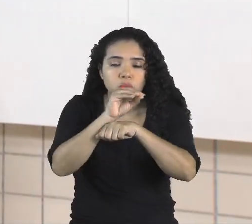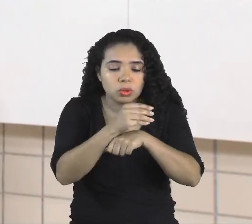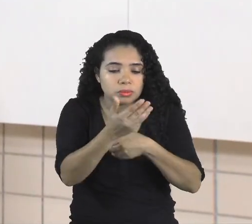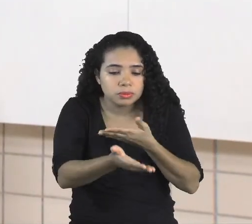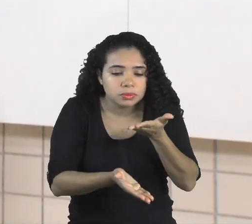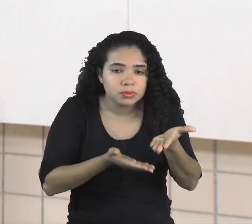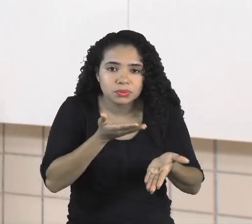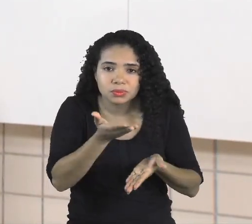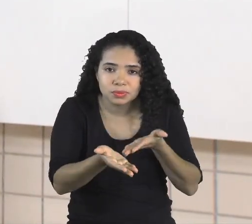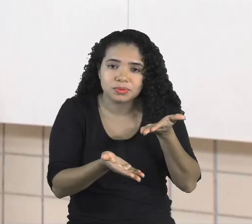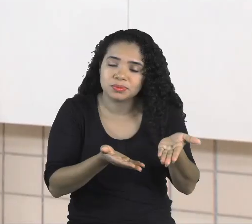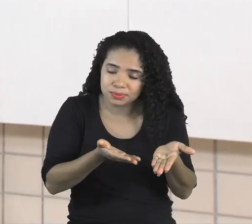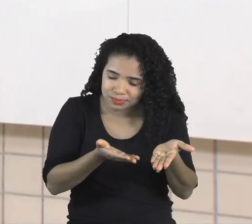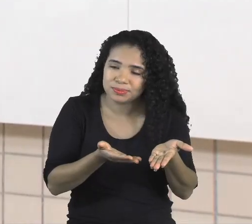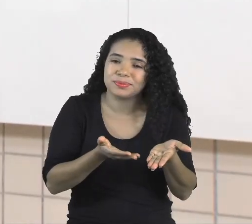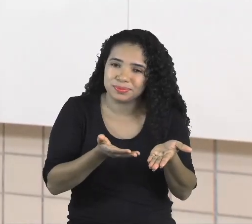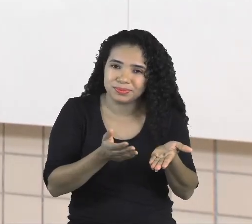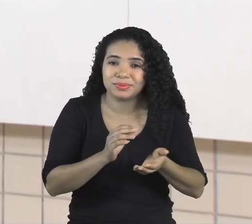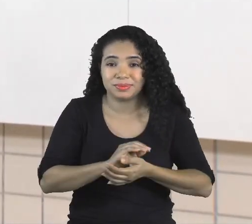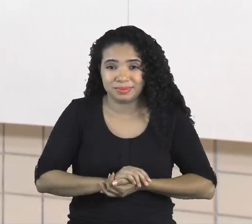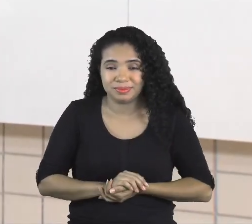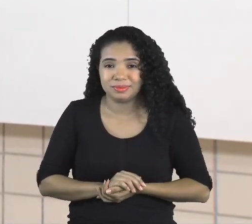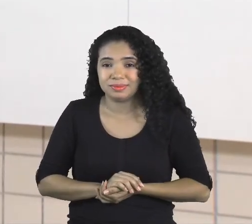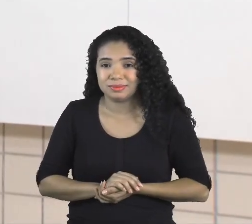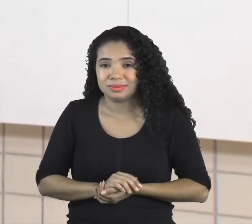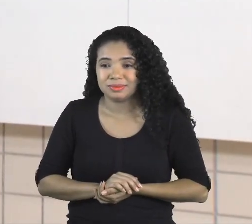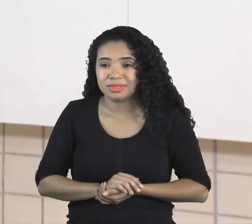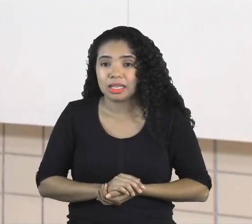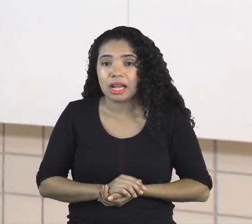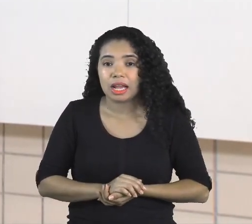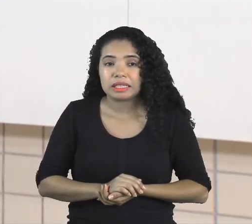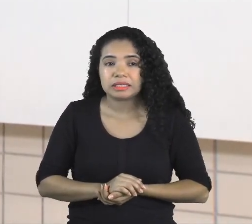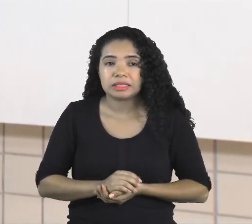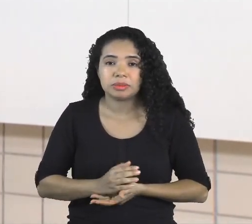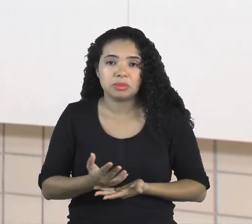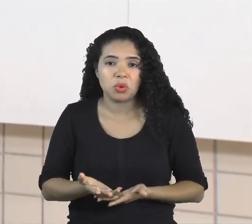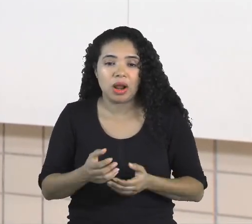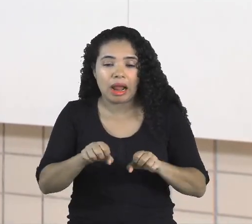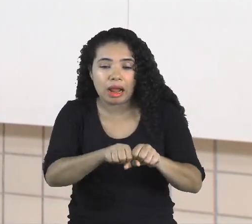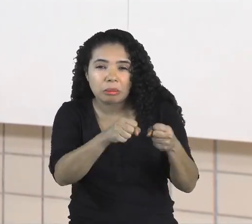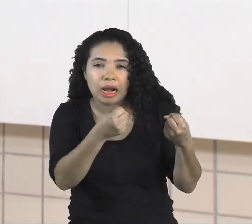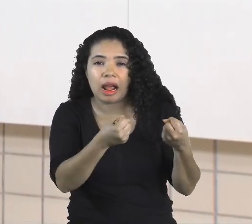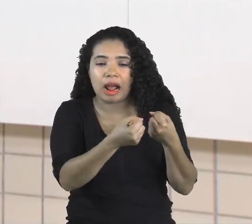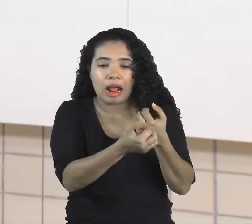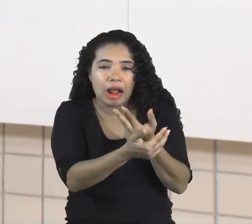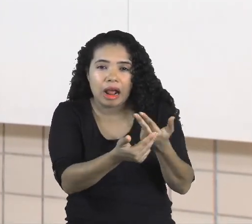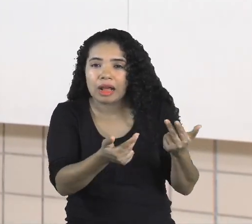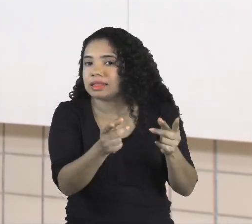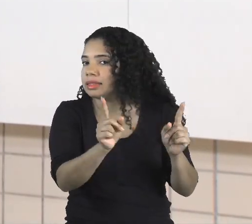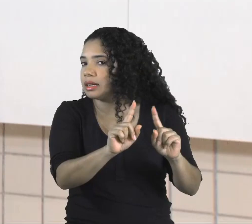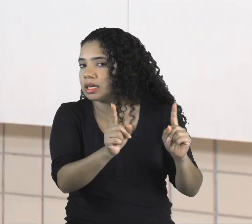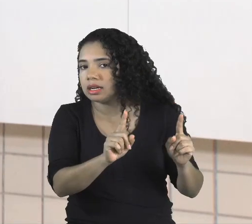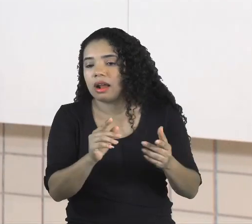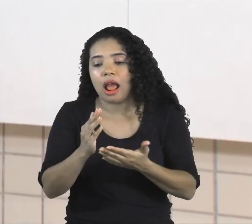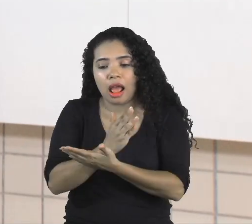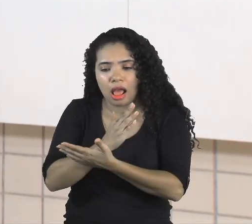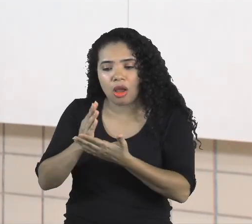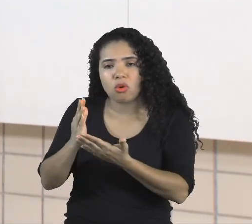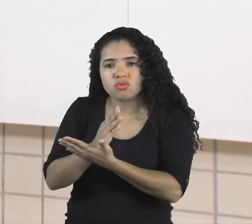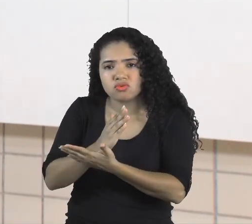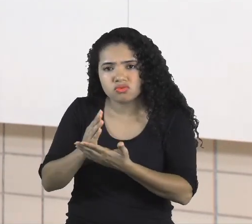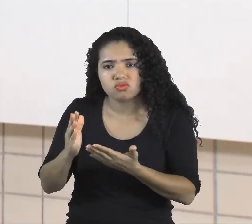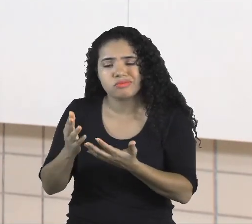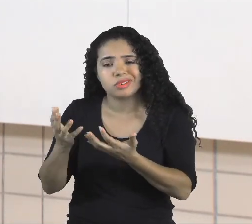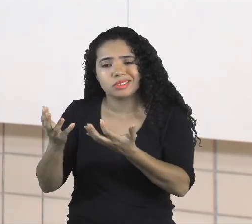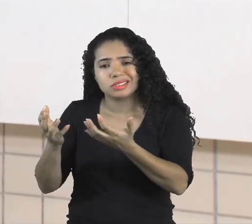preservados. Conservar, gente, não pode estragar. Porém, muitas pessoas contribuem para a